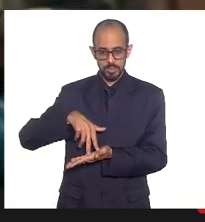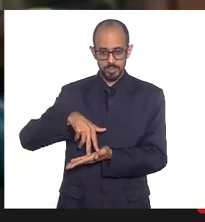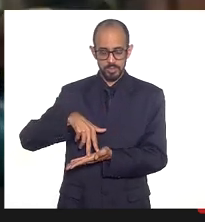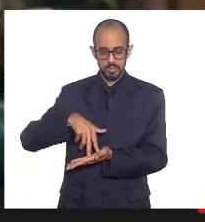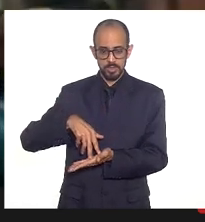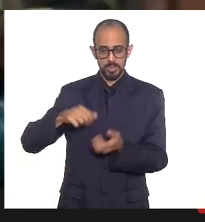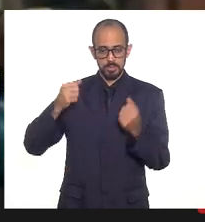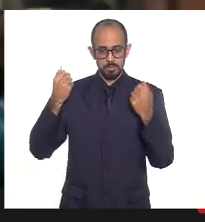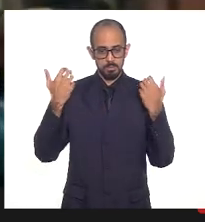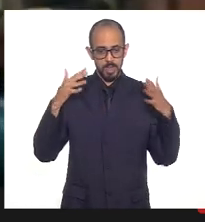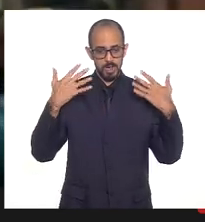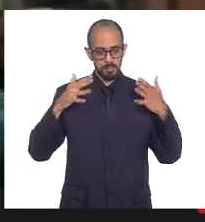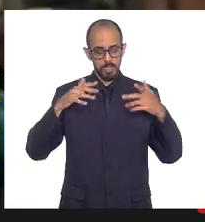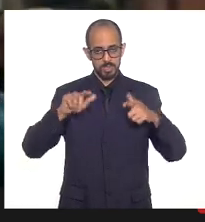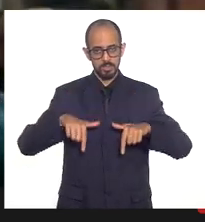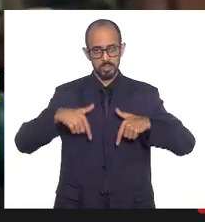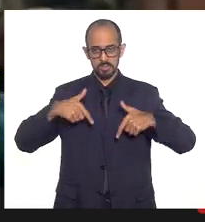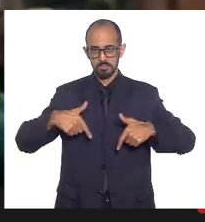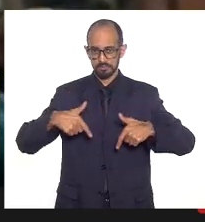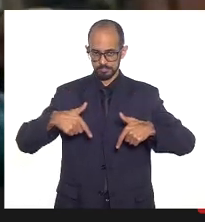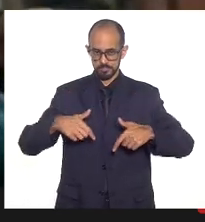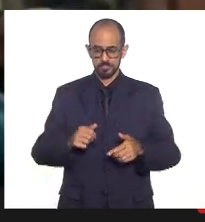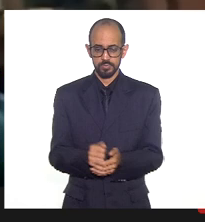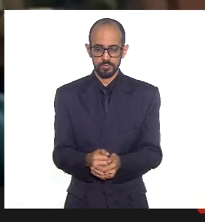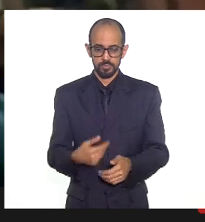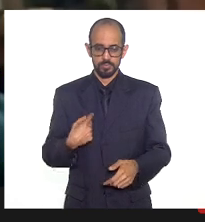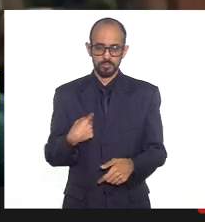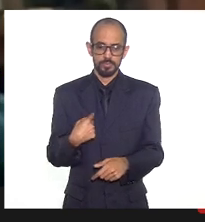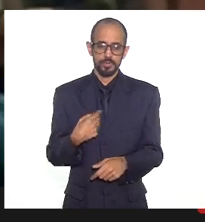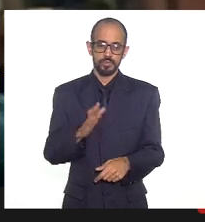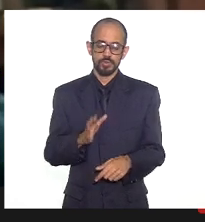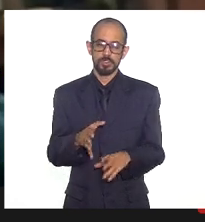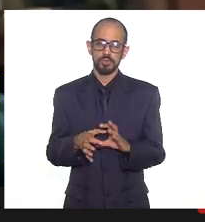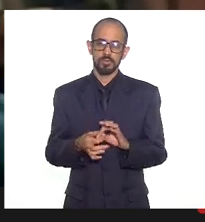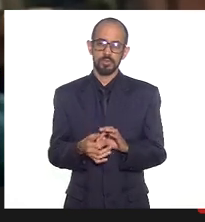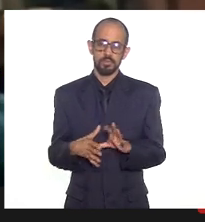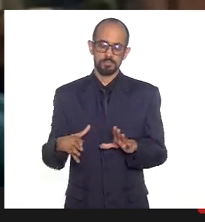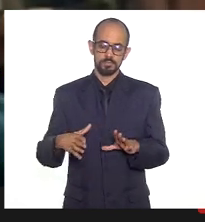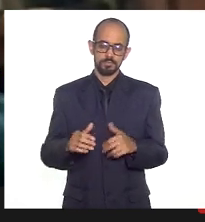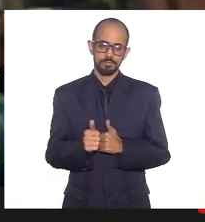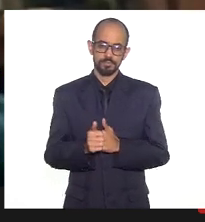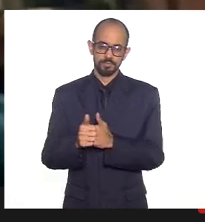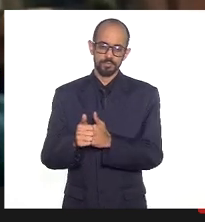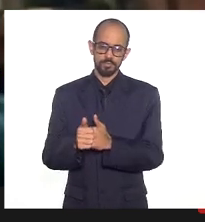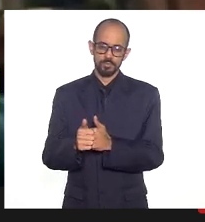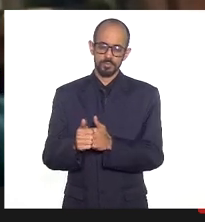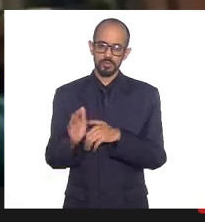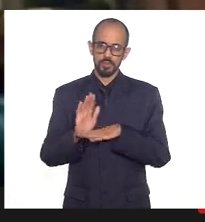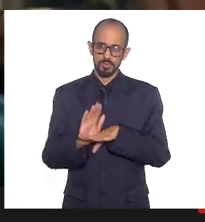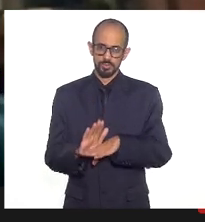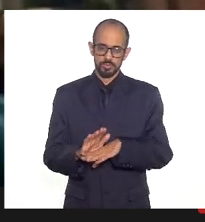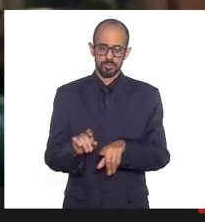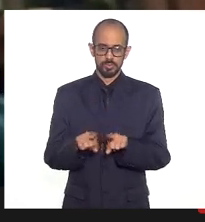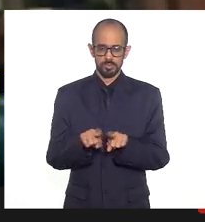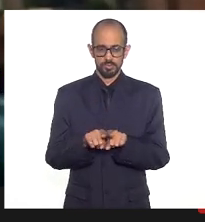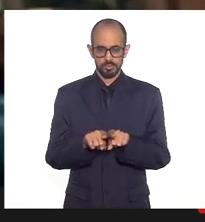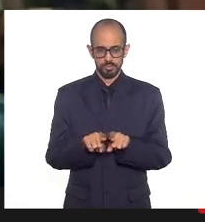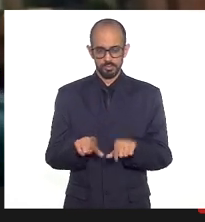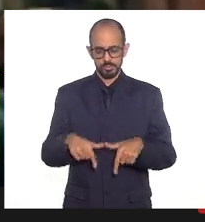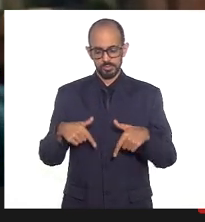parabenizar essa iniciativa. Eu tive a oportunidade de acompanhar e de contribuir bastante de perto com a atuação